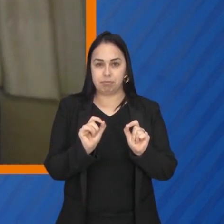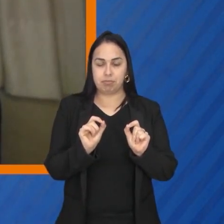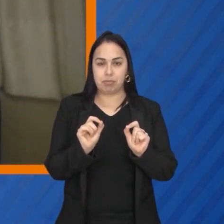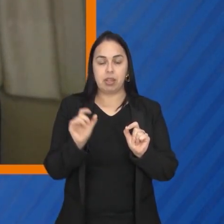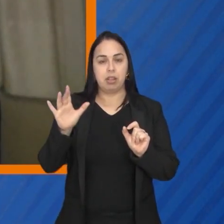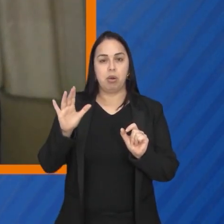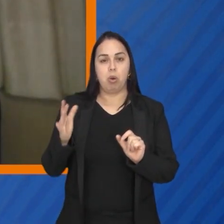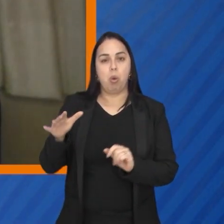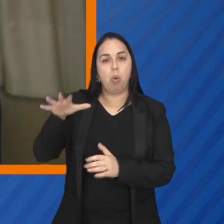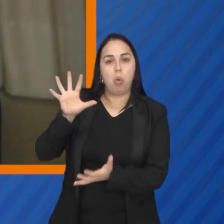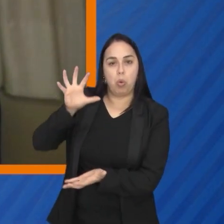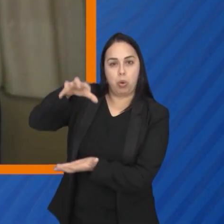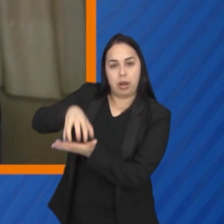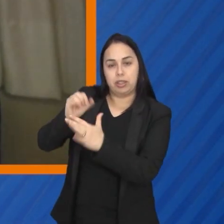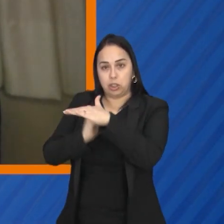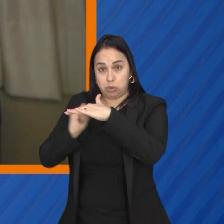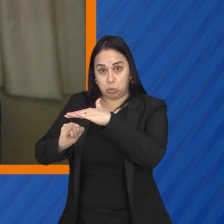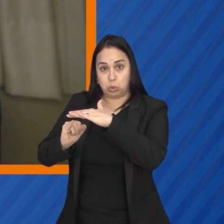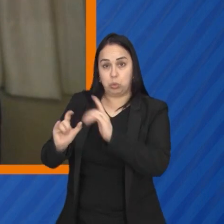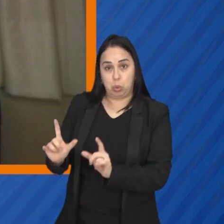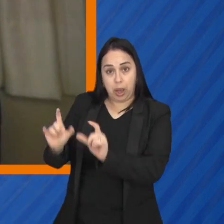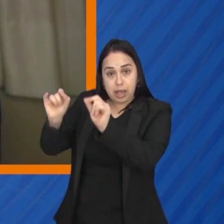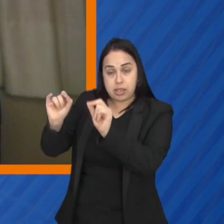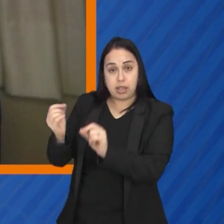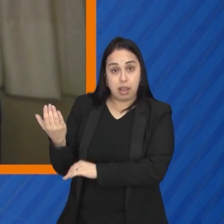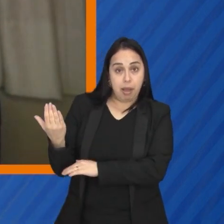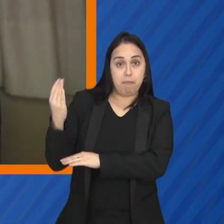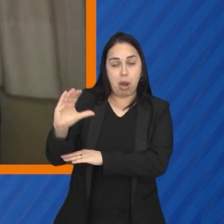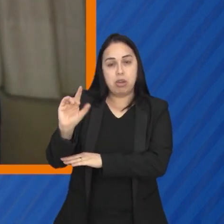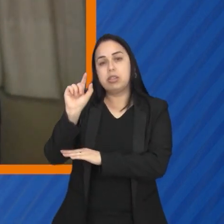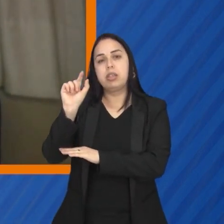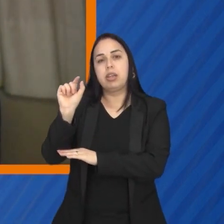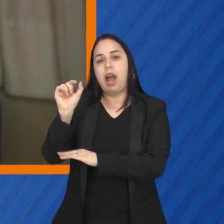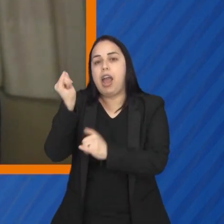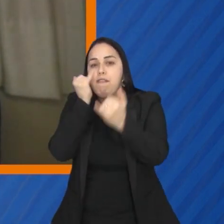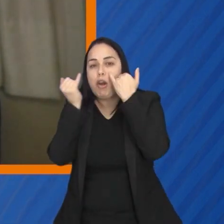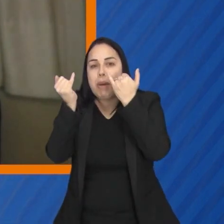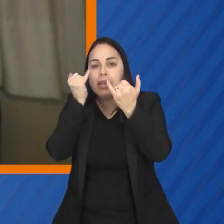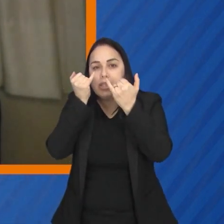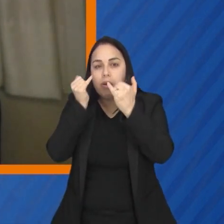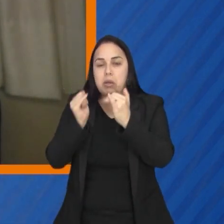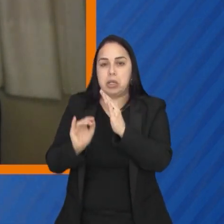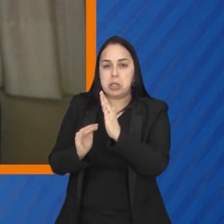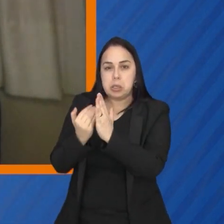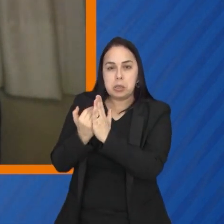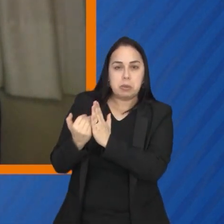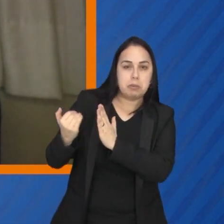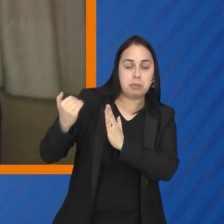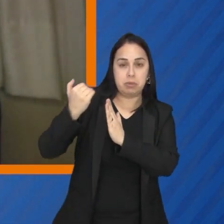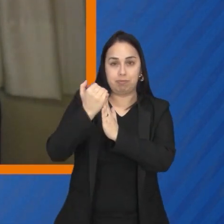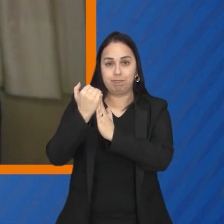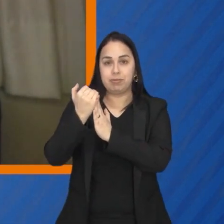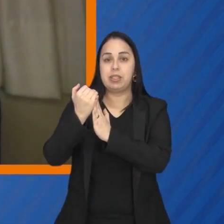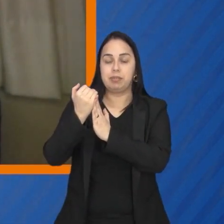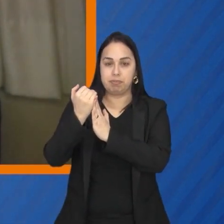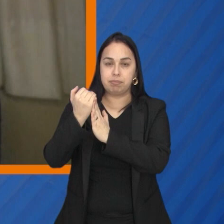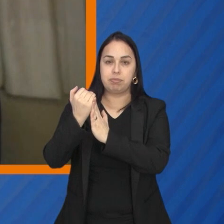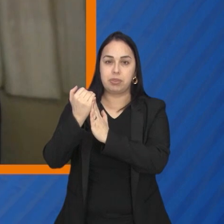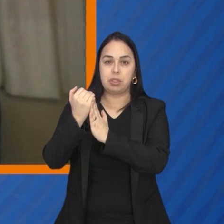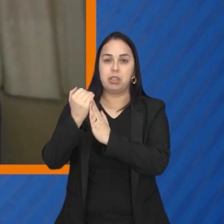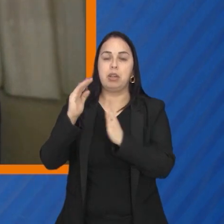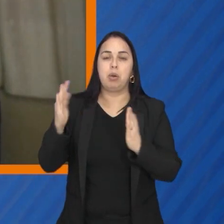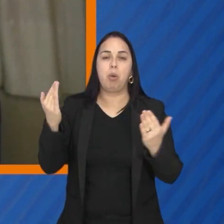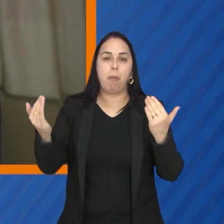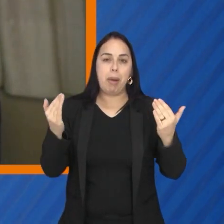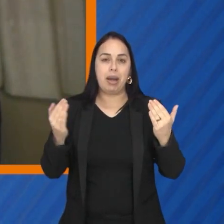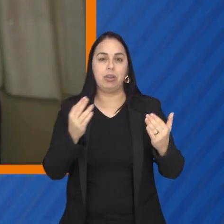nacional, publicada pelo INCA, o Instituto Nacional do Câncer, que ele faz referência ao aumento do